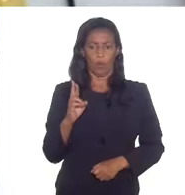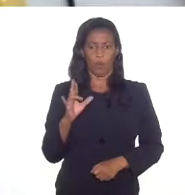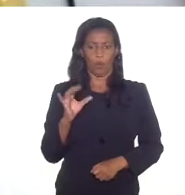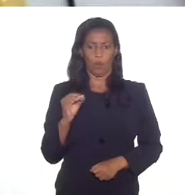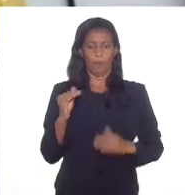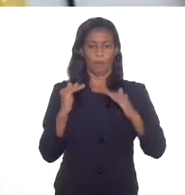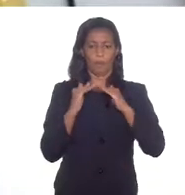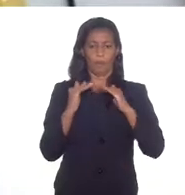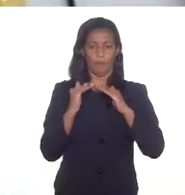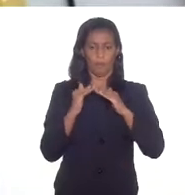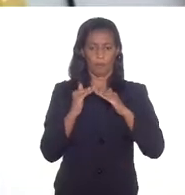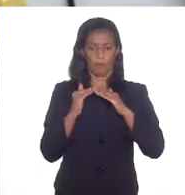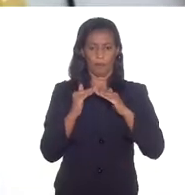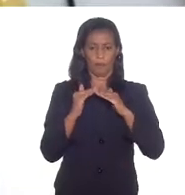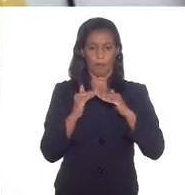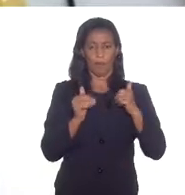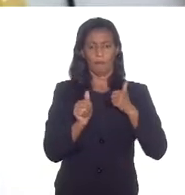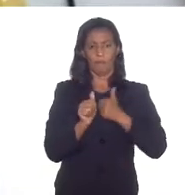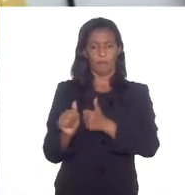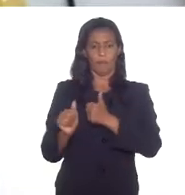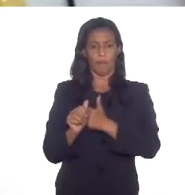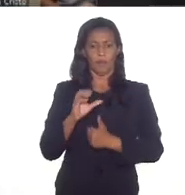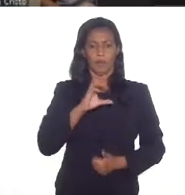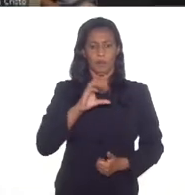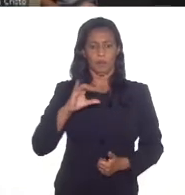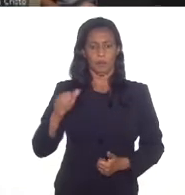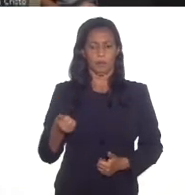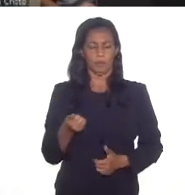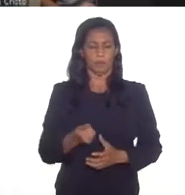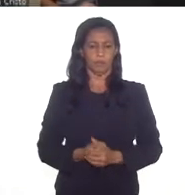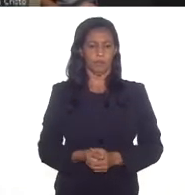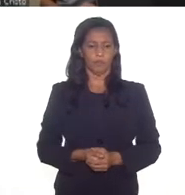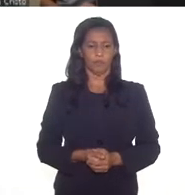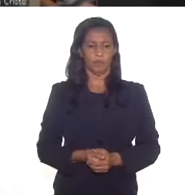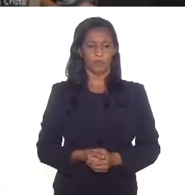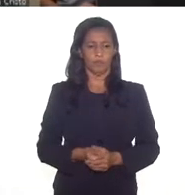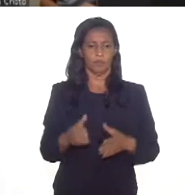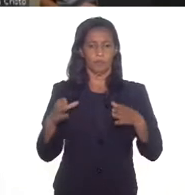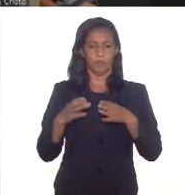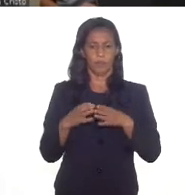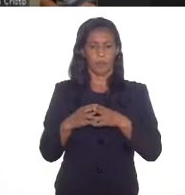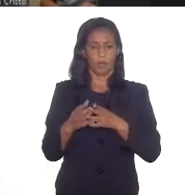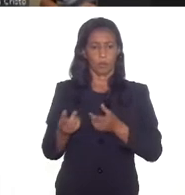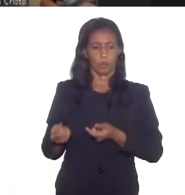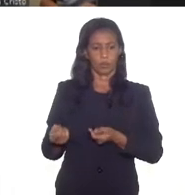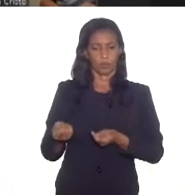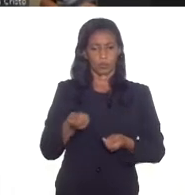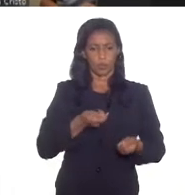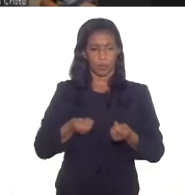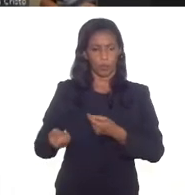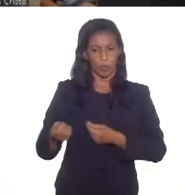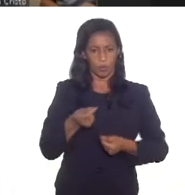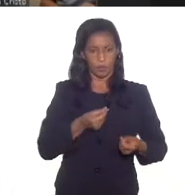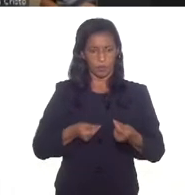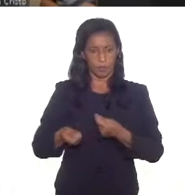Parecer favorável acompanhando a CCJ, senhor presidente. Pela Comissão de Orçamento, deputado Márcio Canella.